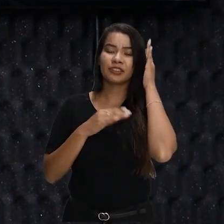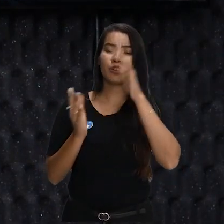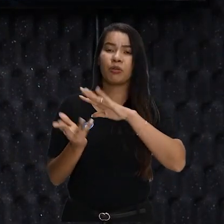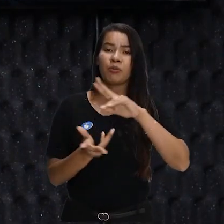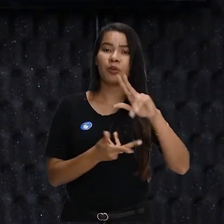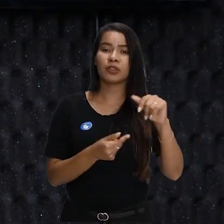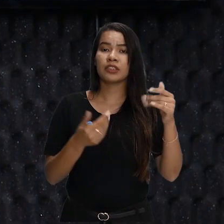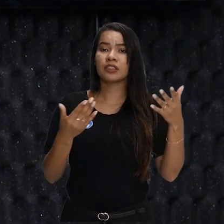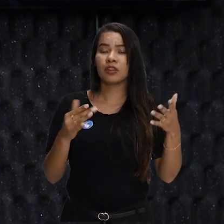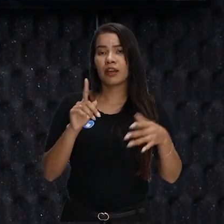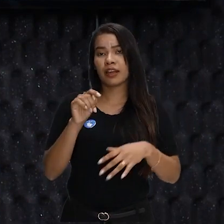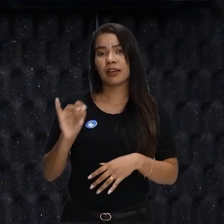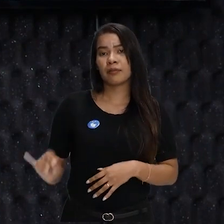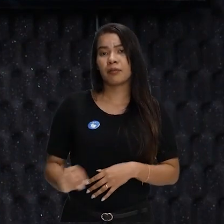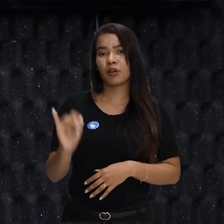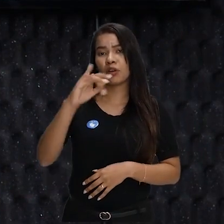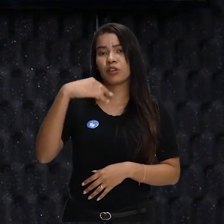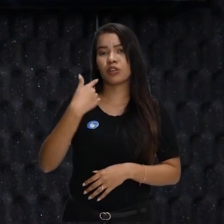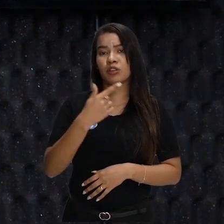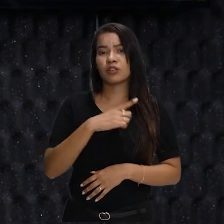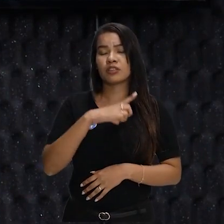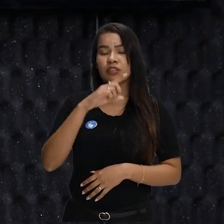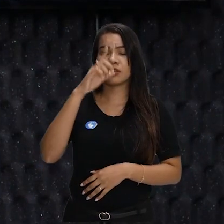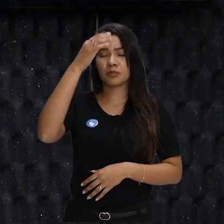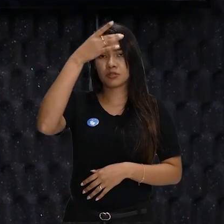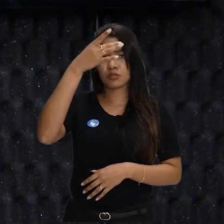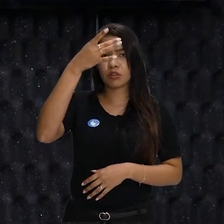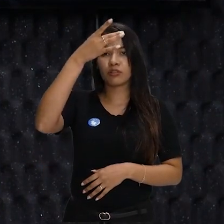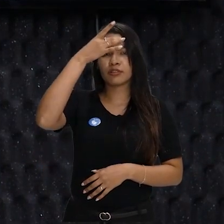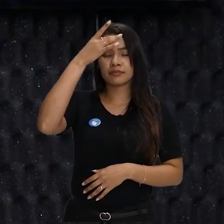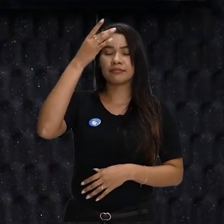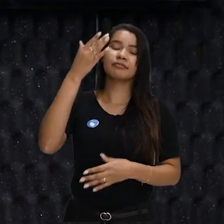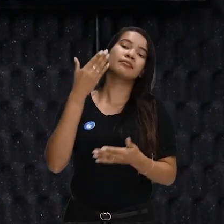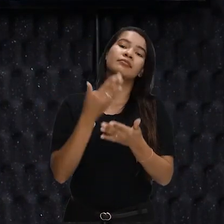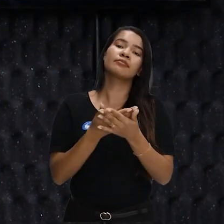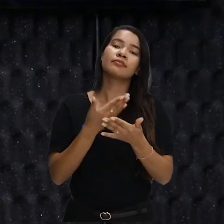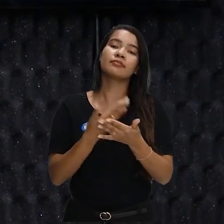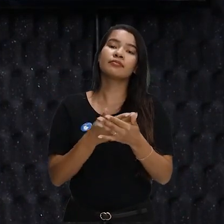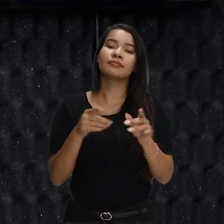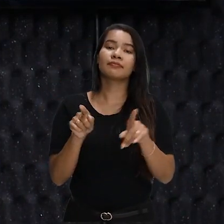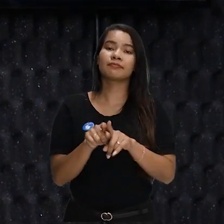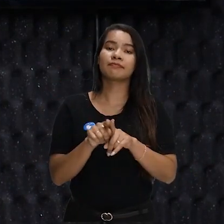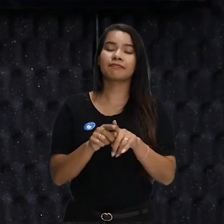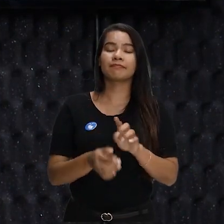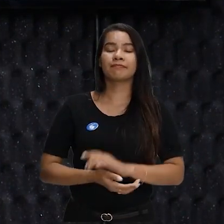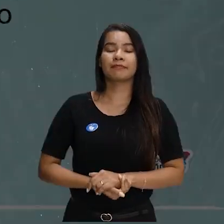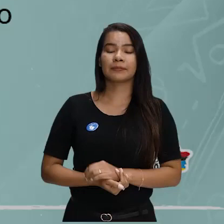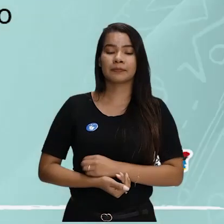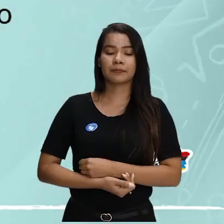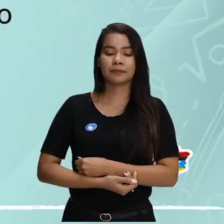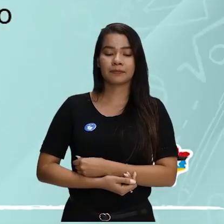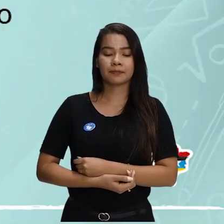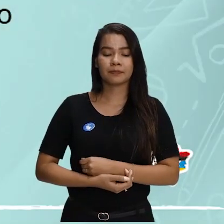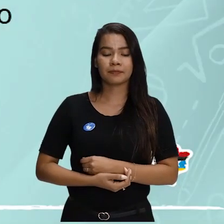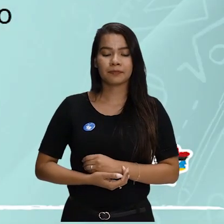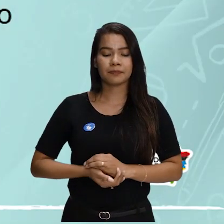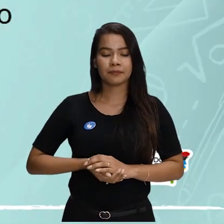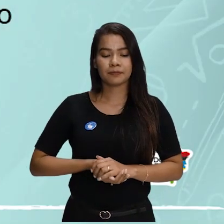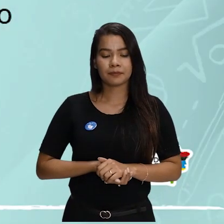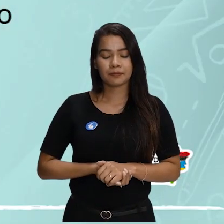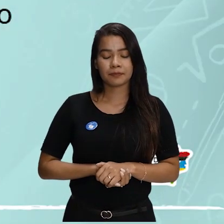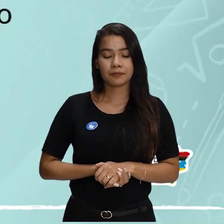gente também tenha essa noção, né? E estudar isso aí para também a questão desses concursos. Olha só, Universidade Federal do